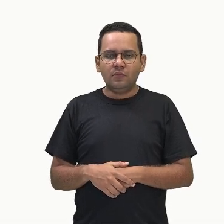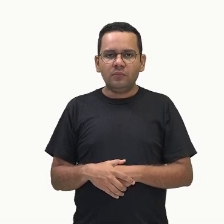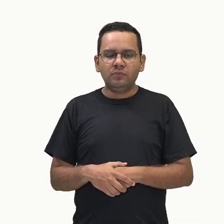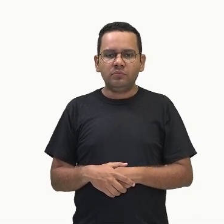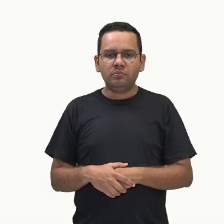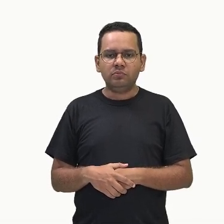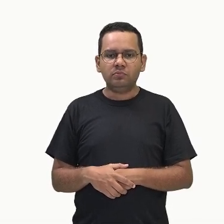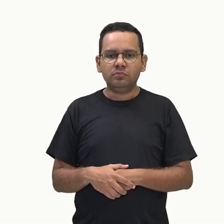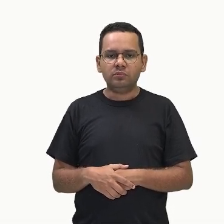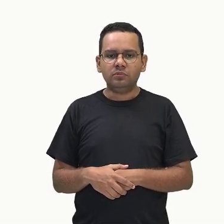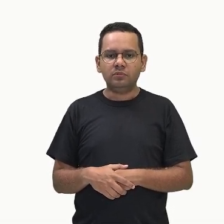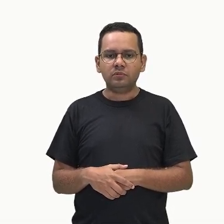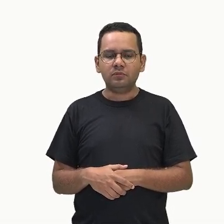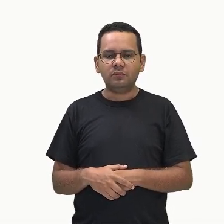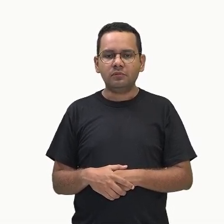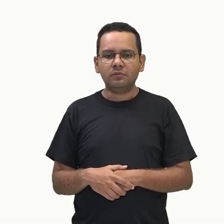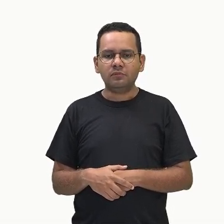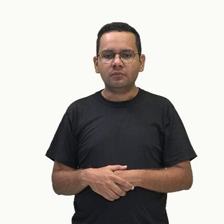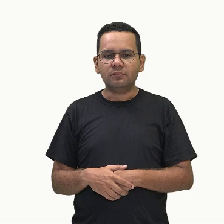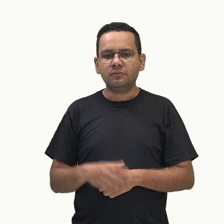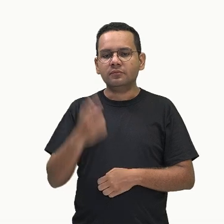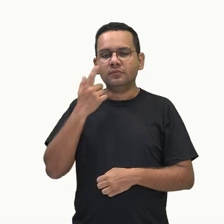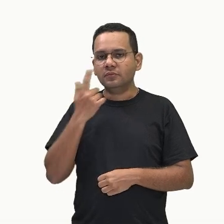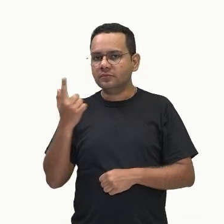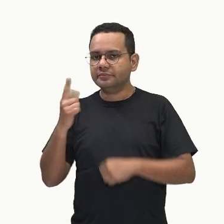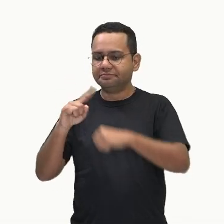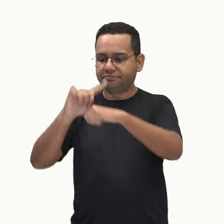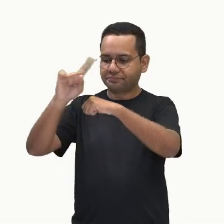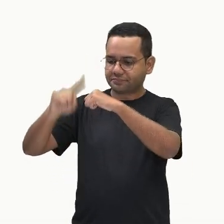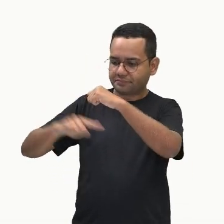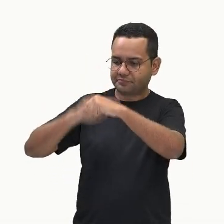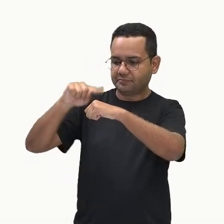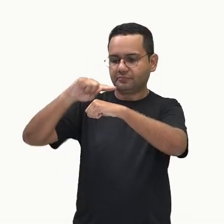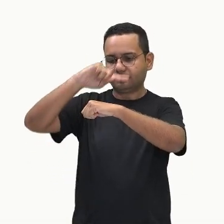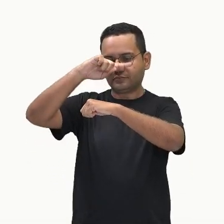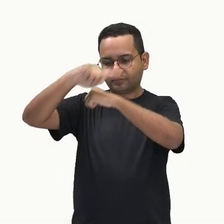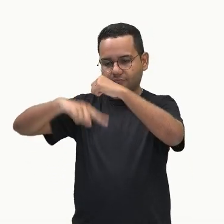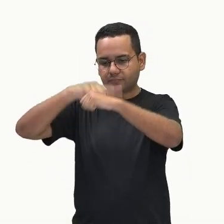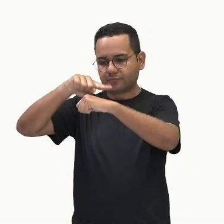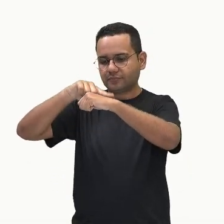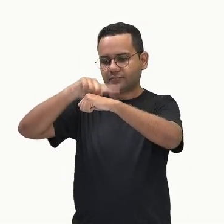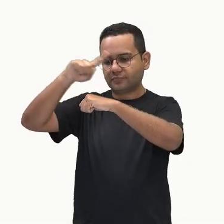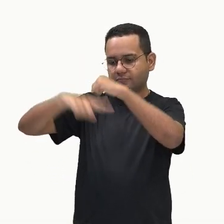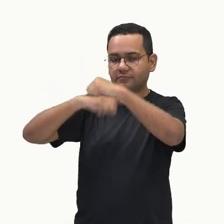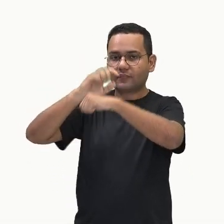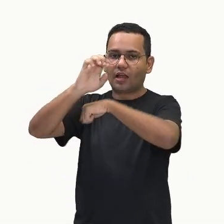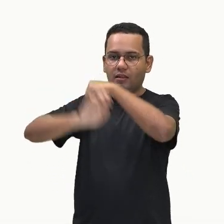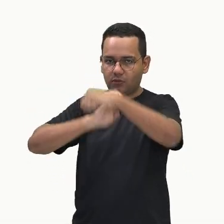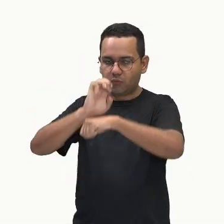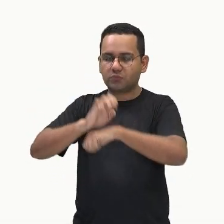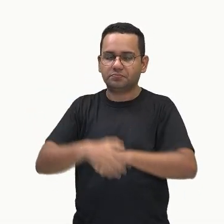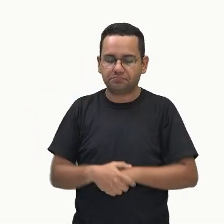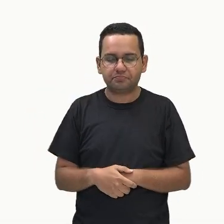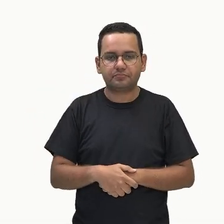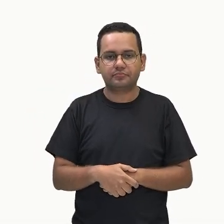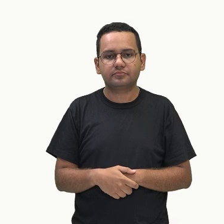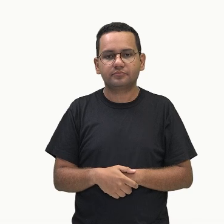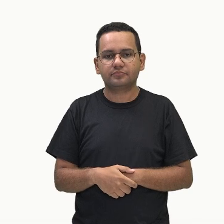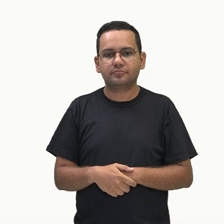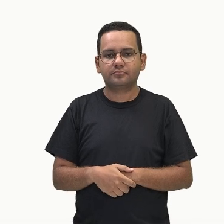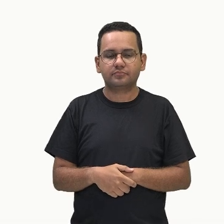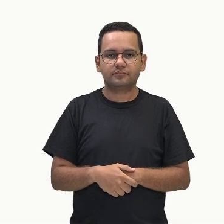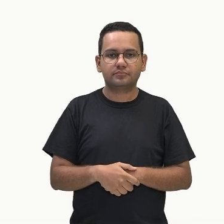as órbitas dos elétrons, certo? E dando continuidade, nós temos o